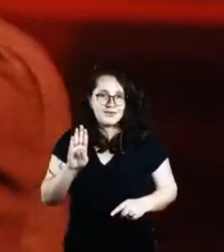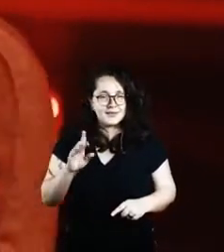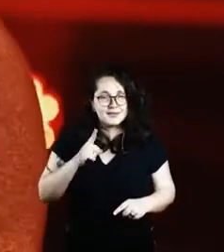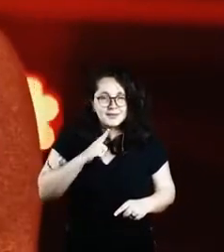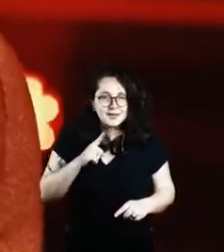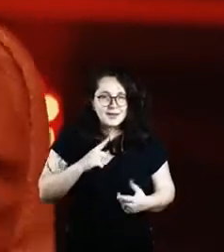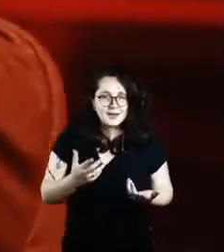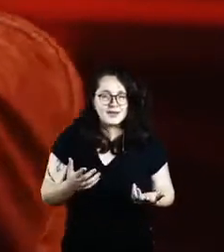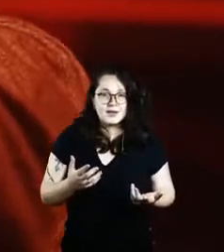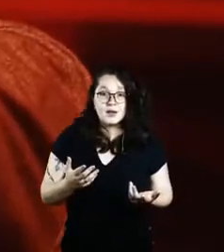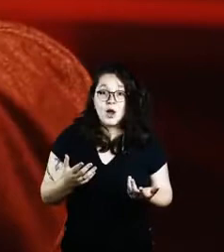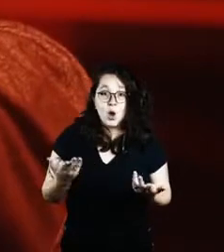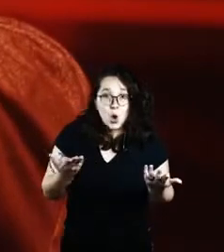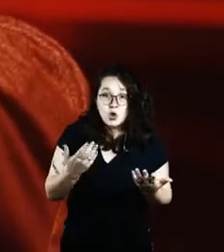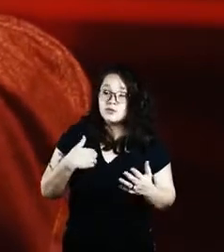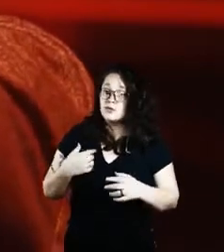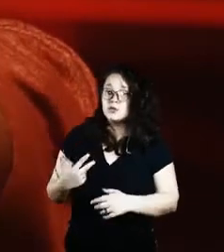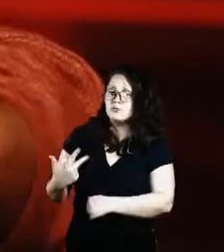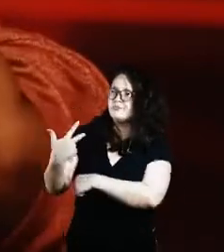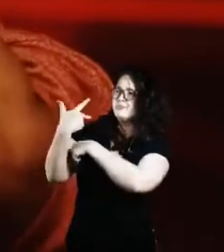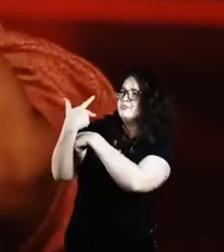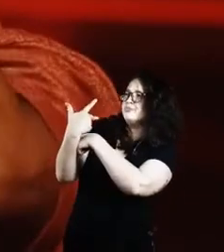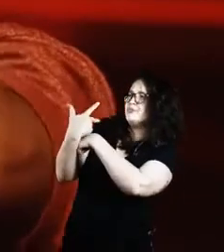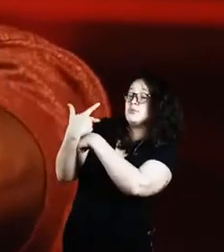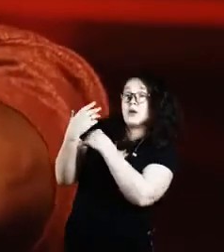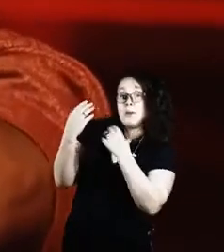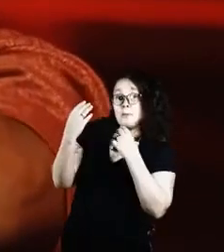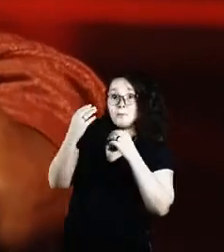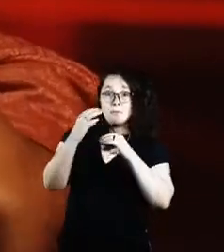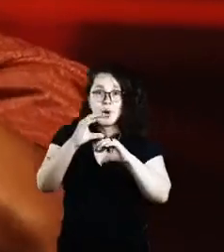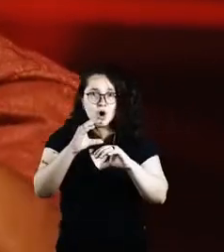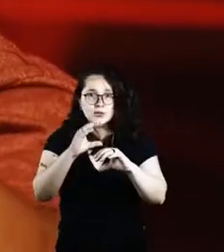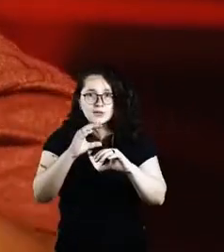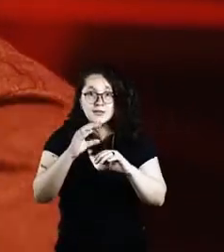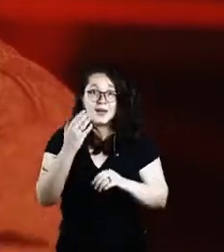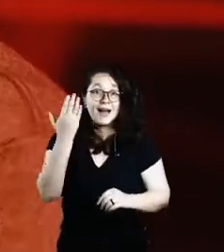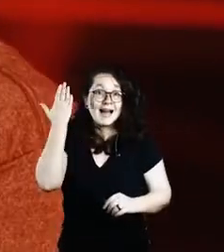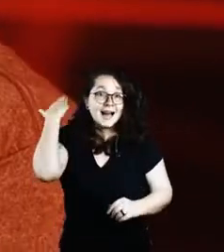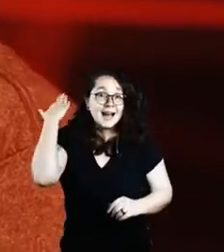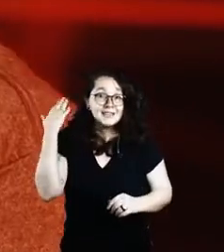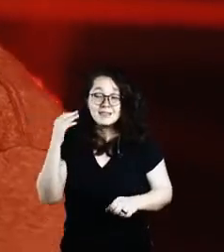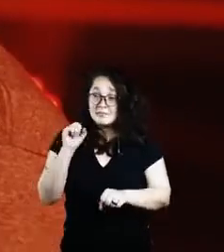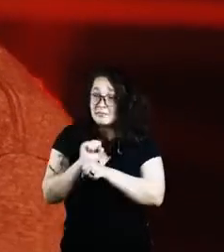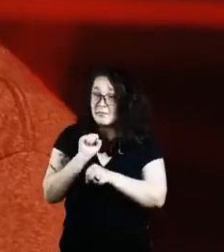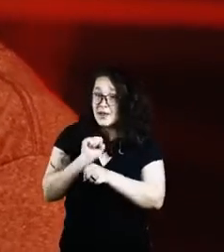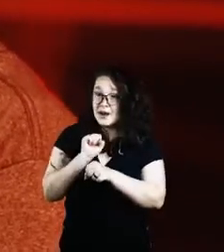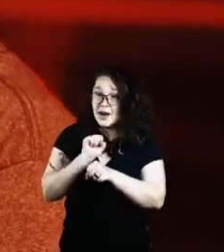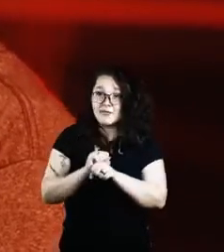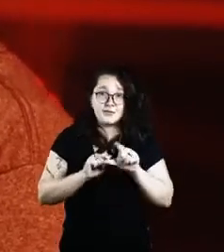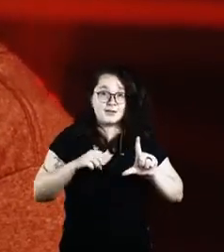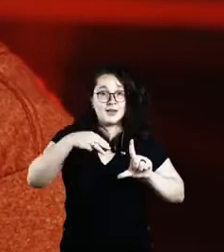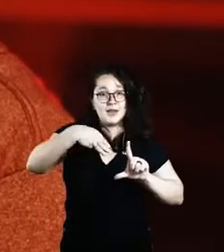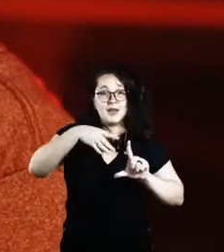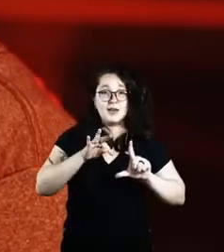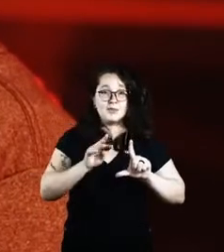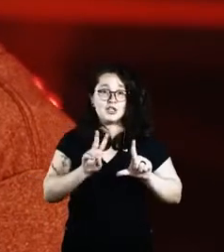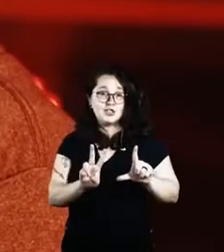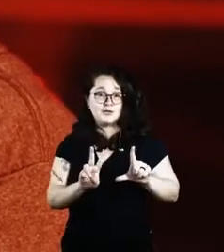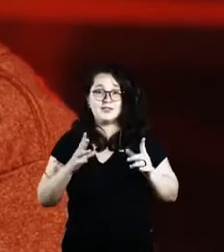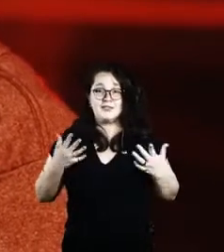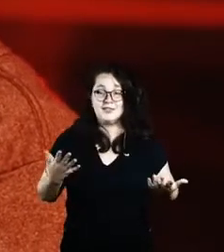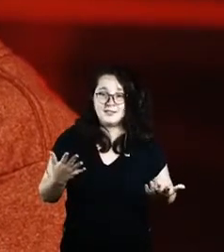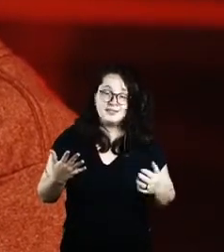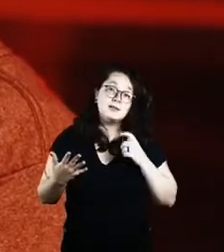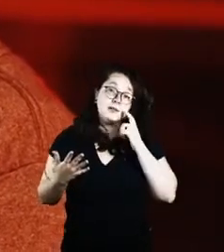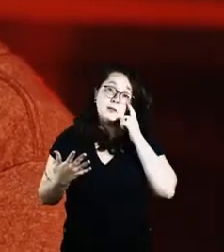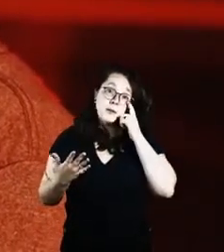Você faz o seu vídeo e já posta. Antigamente, a gente dependia da MTV para fazer tudo isso aí. Então, hoje, a galerinha